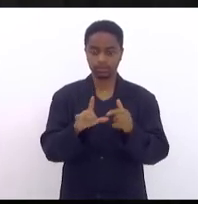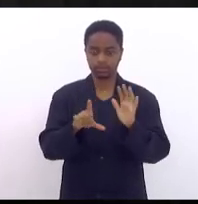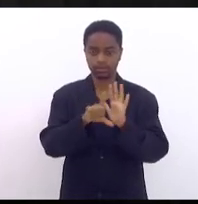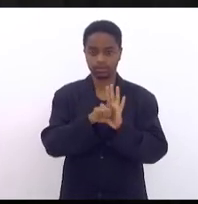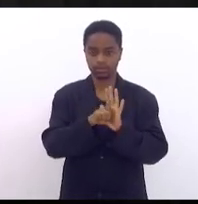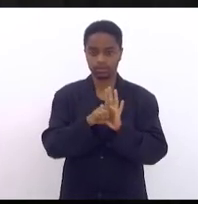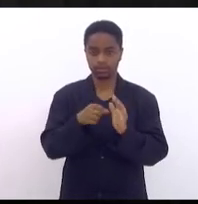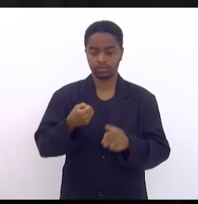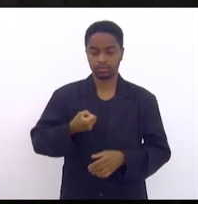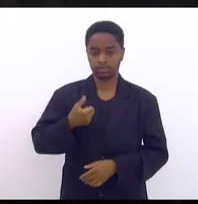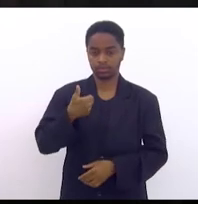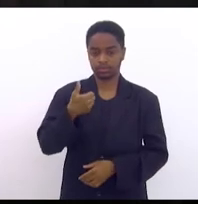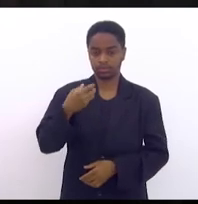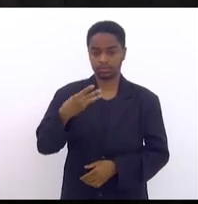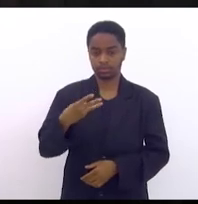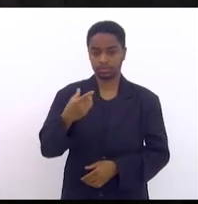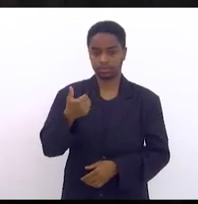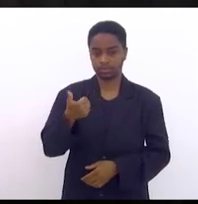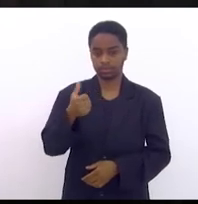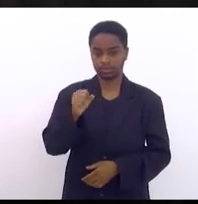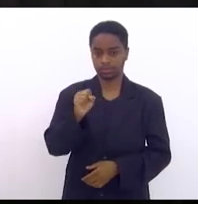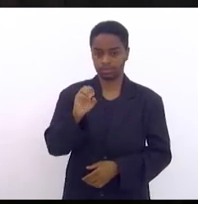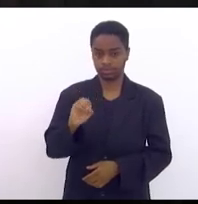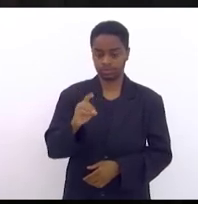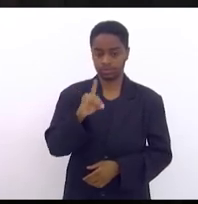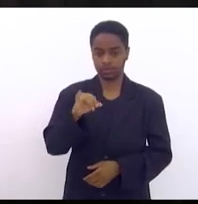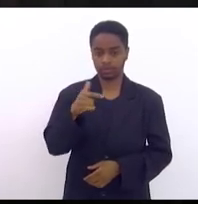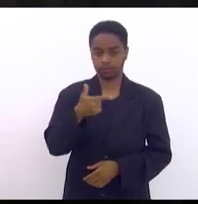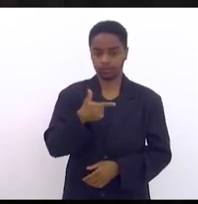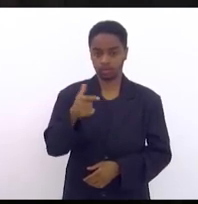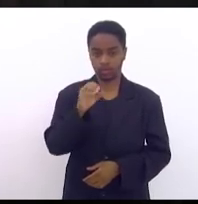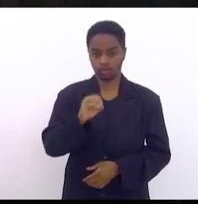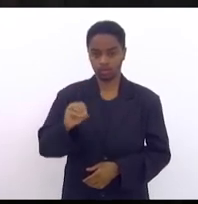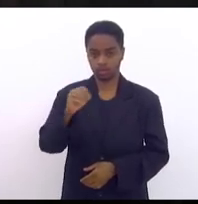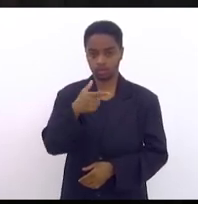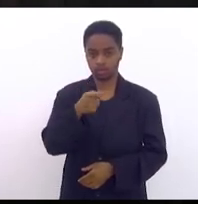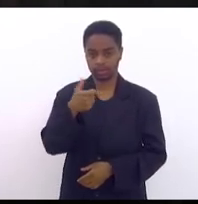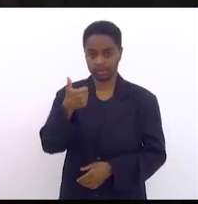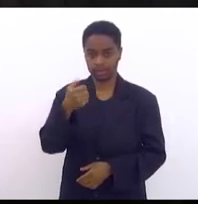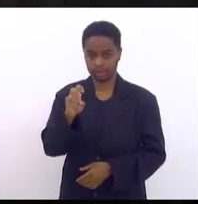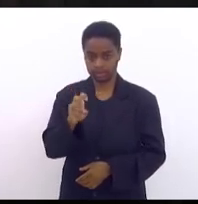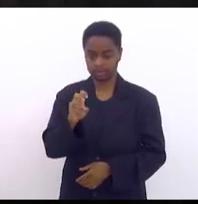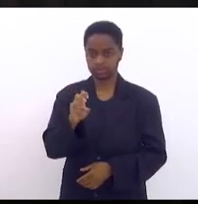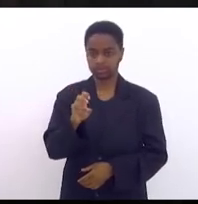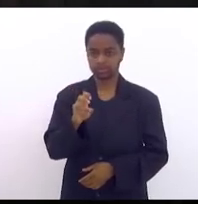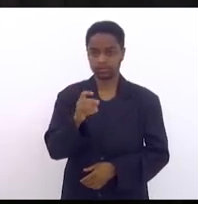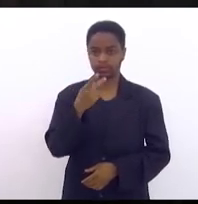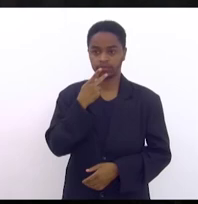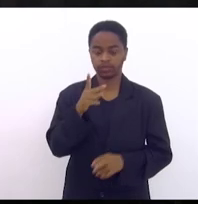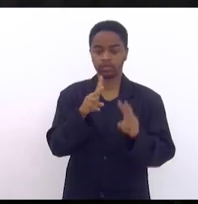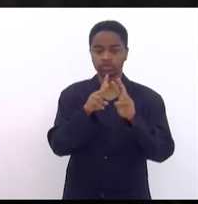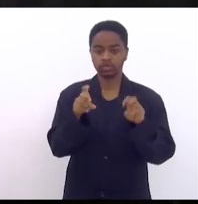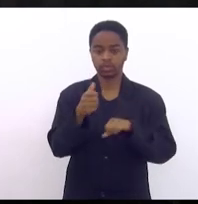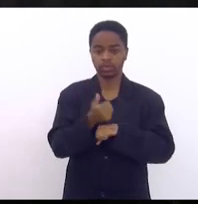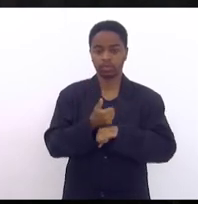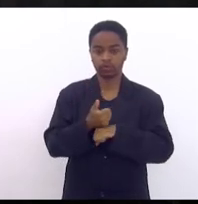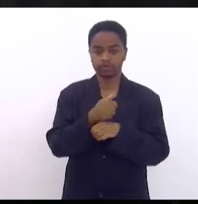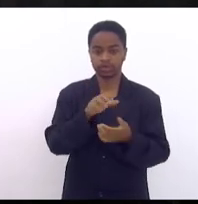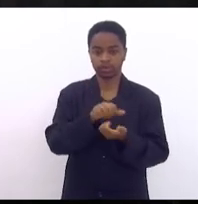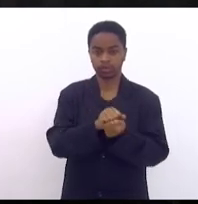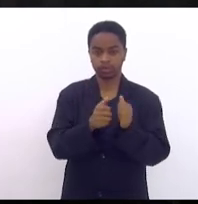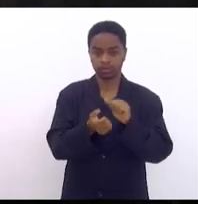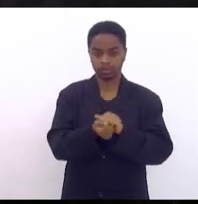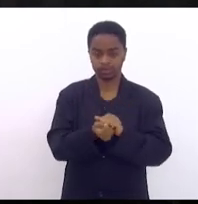número 13.180, Tia Ju, de 22 de outubro de 2015, é que dispõe sobre a profissão de artesão.